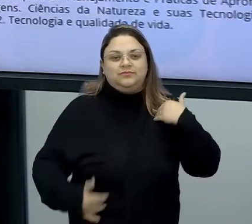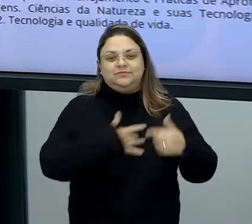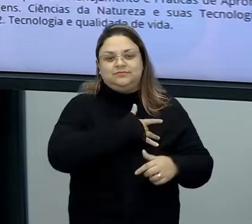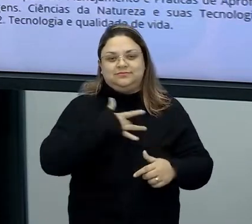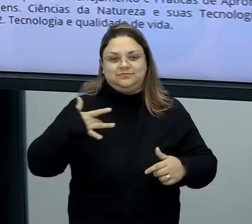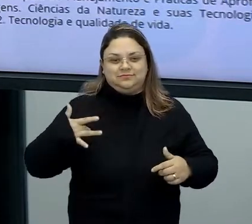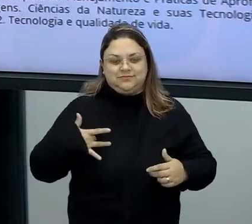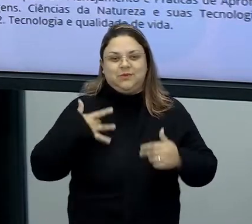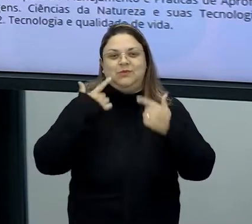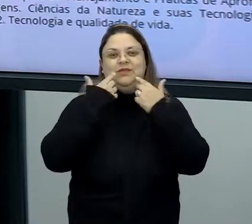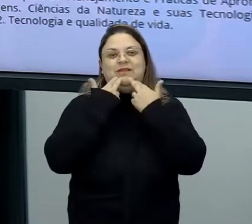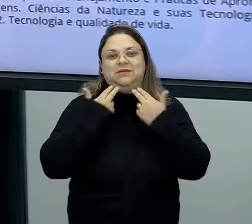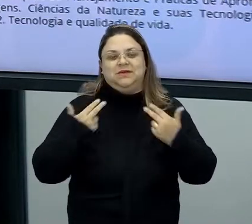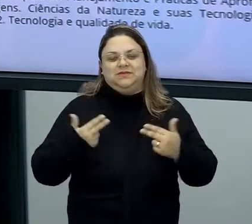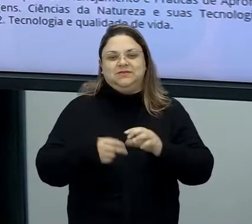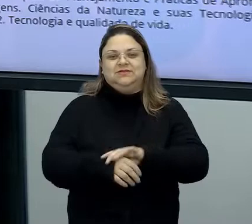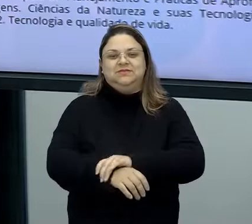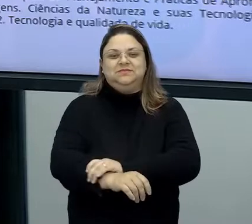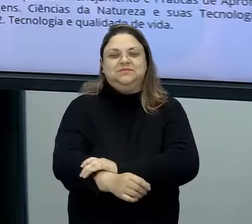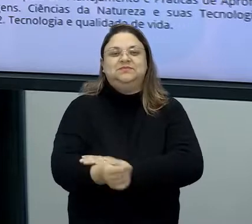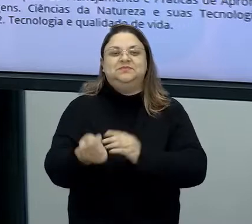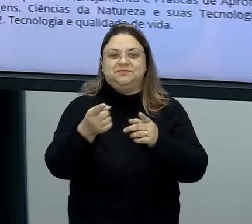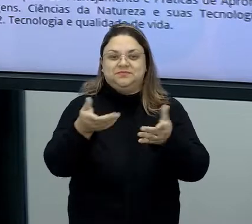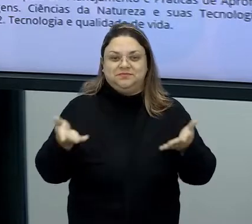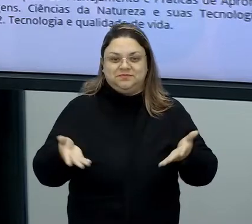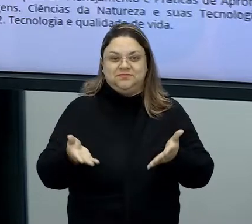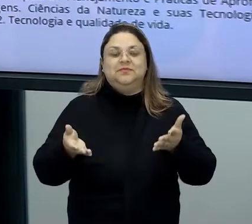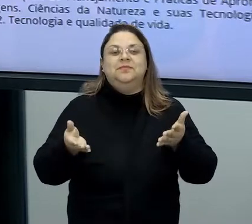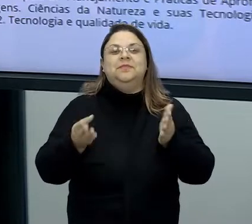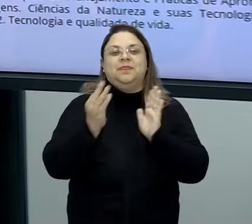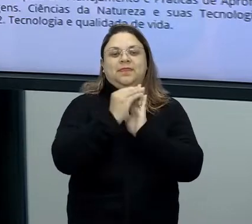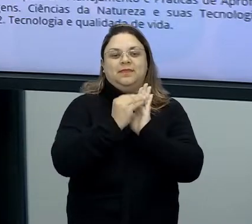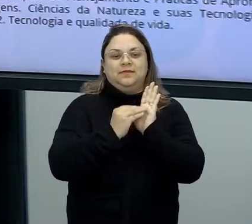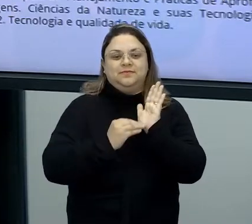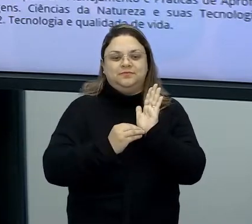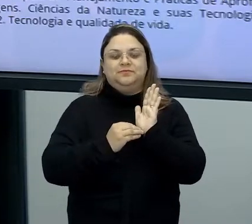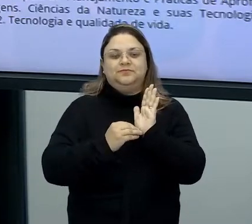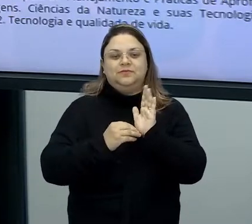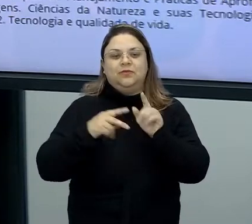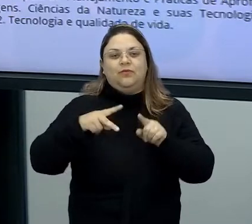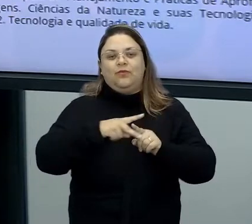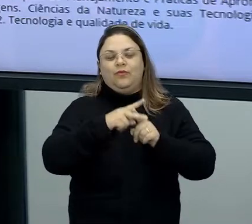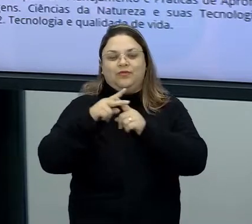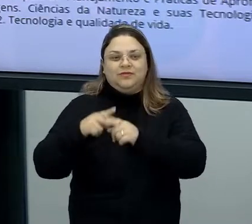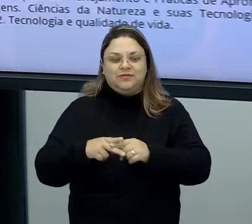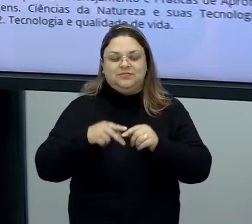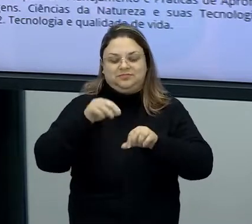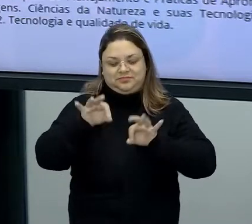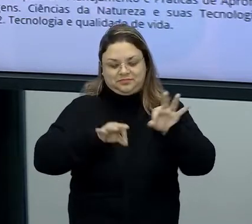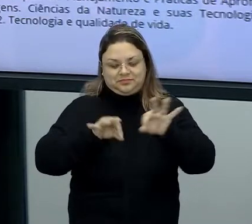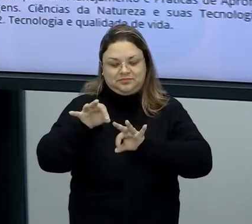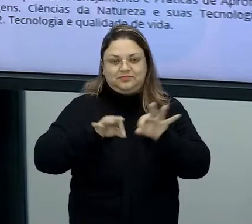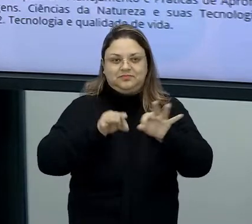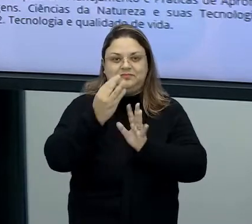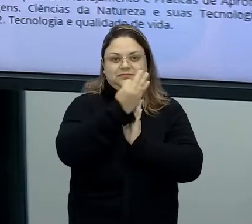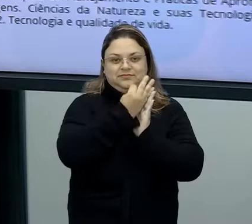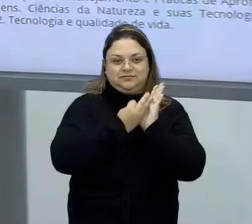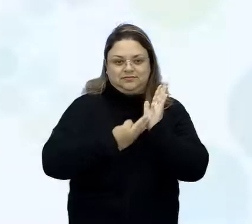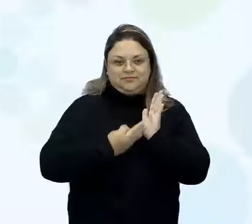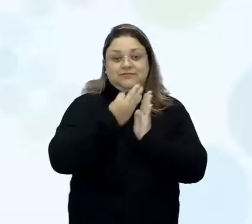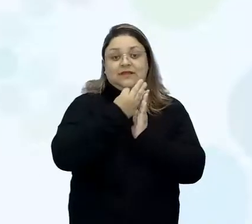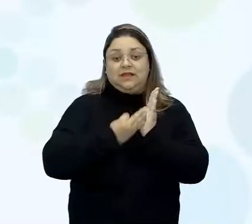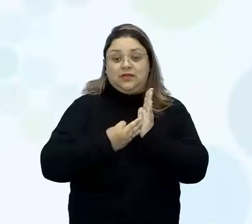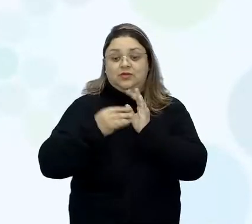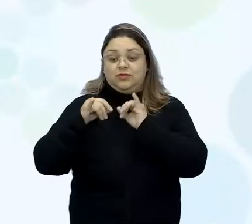e Linguagens. Você está no componente Oficina de Produção Textual, Textos de